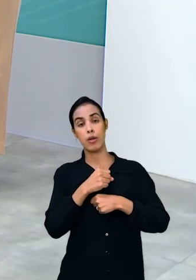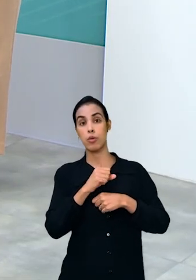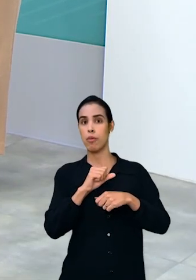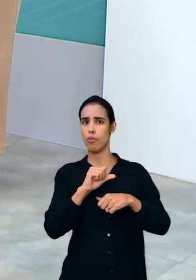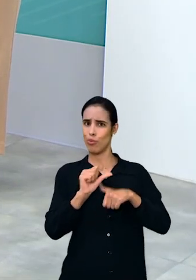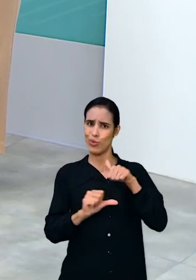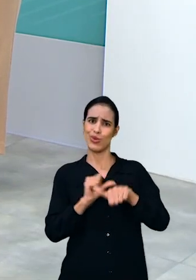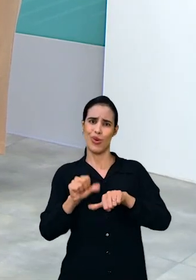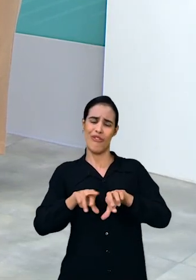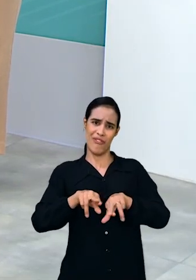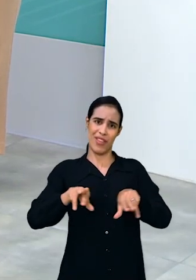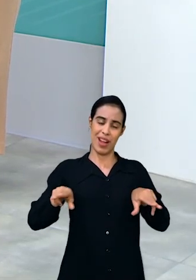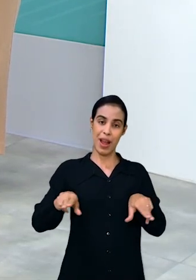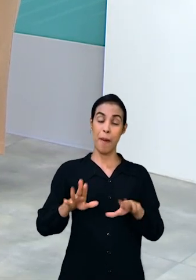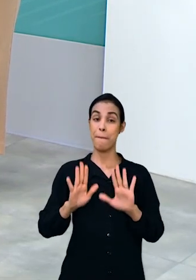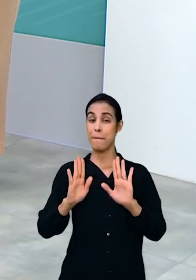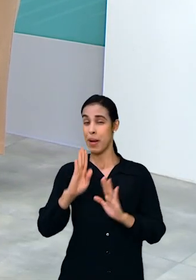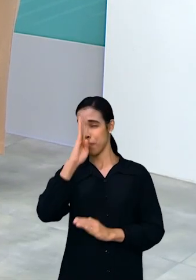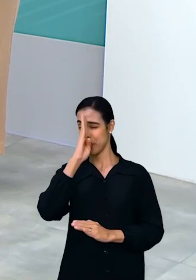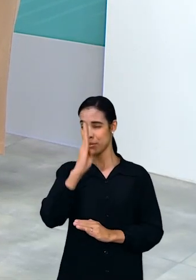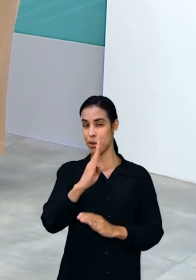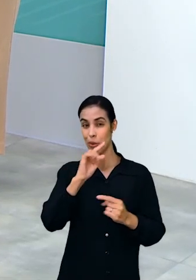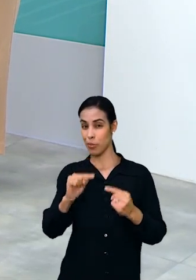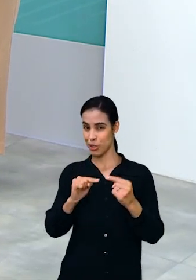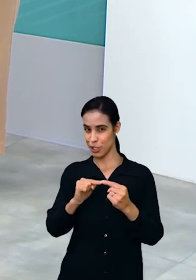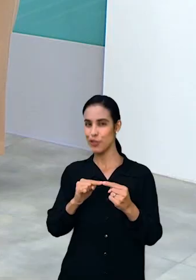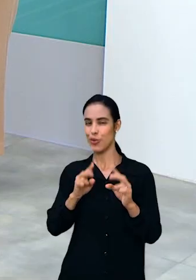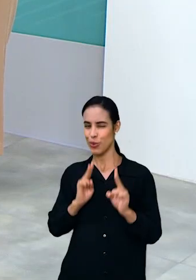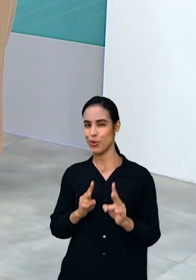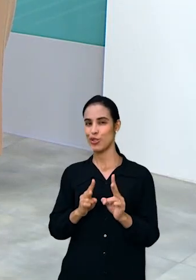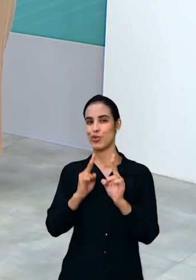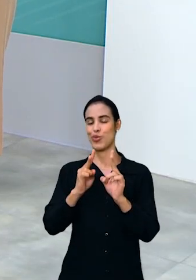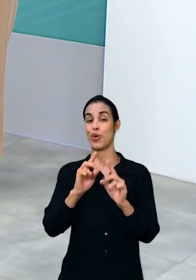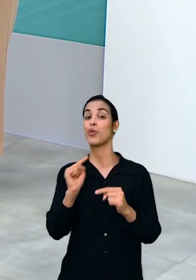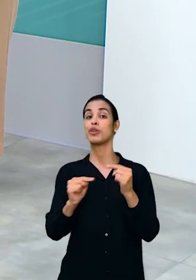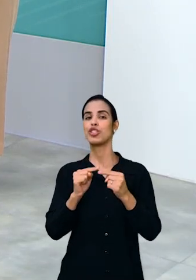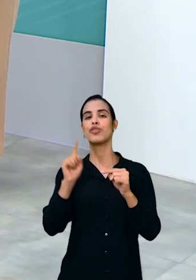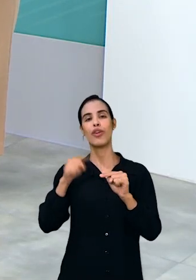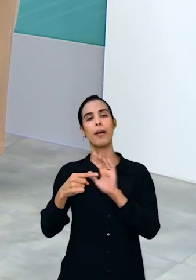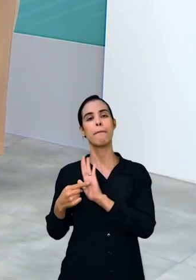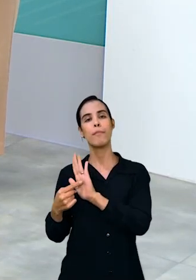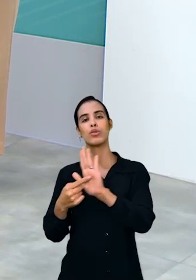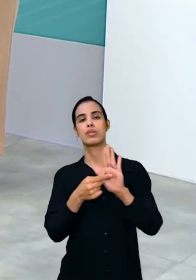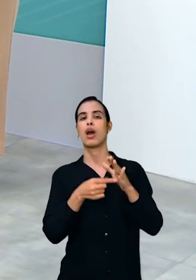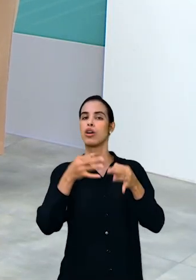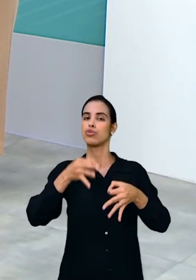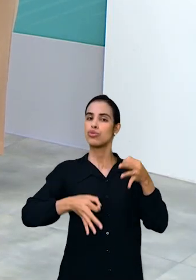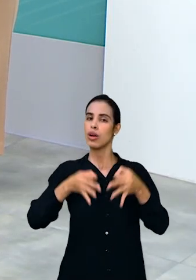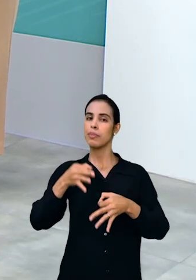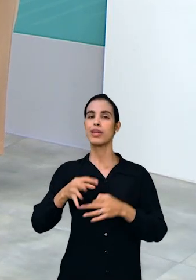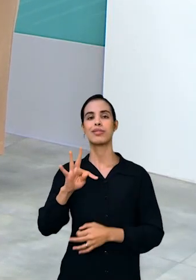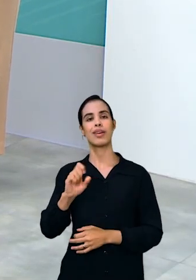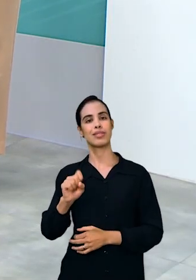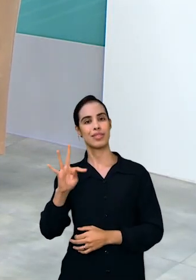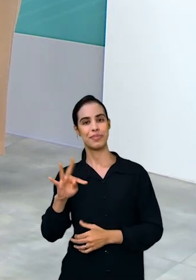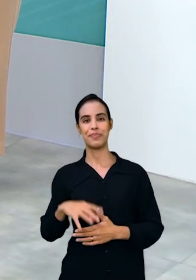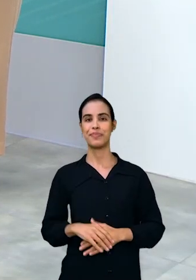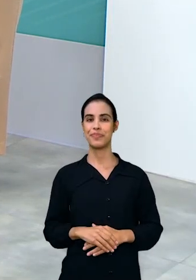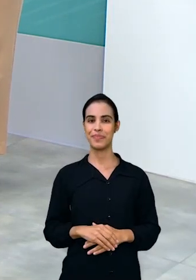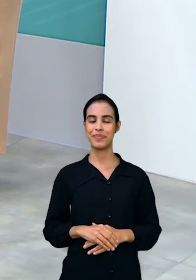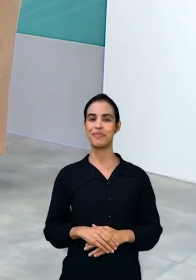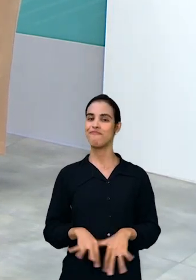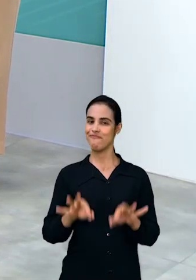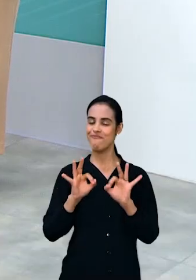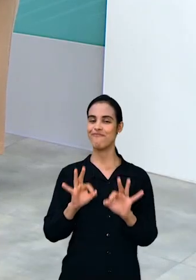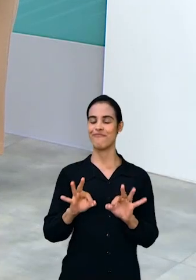período, houve reformulações editoriais, mas o principal objetivo permanece: dar visibilidade aos julgamentos do